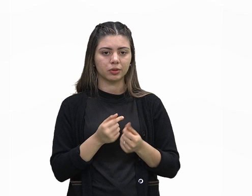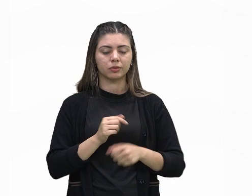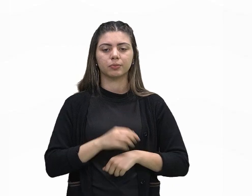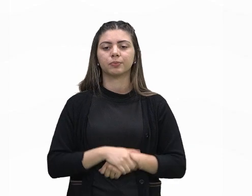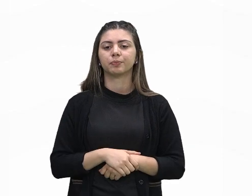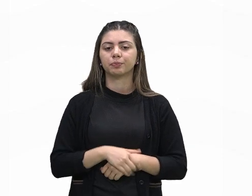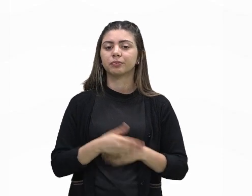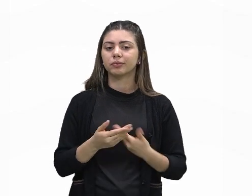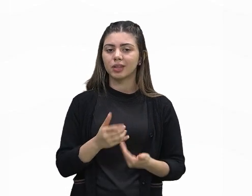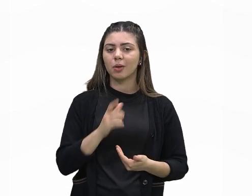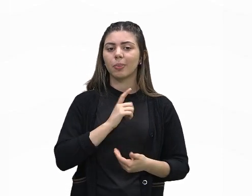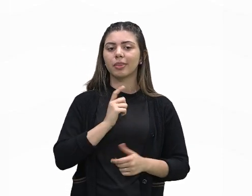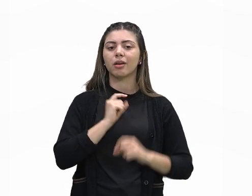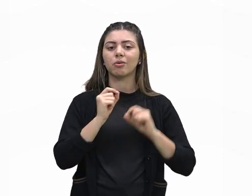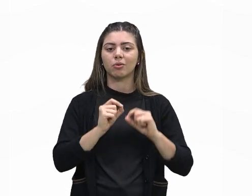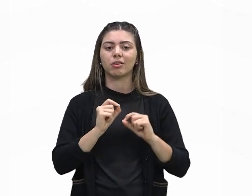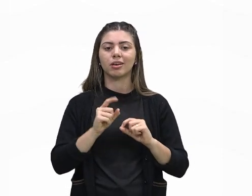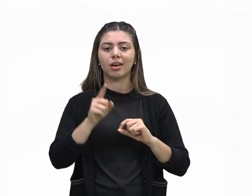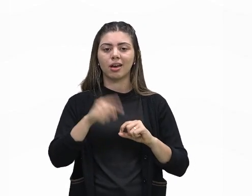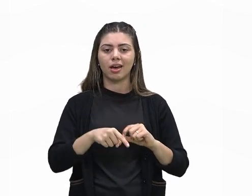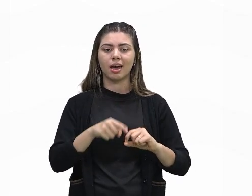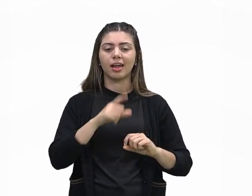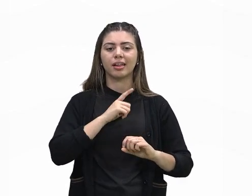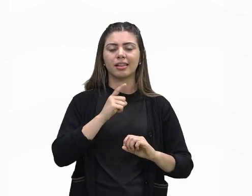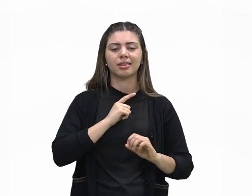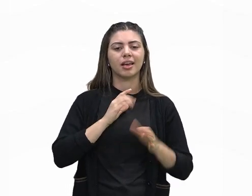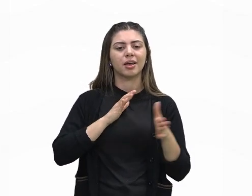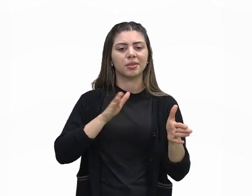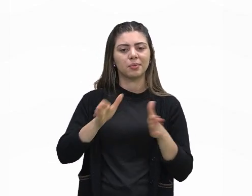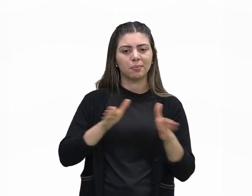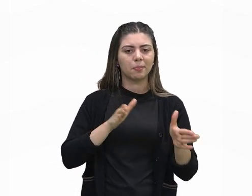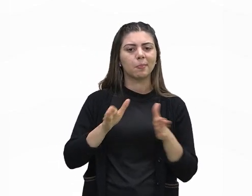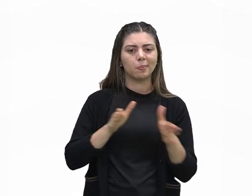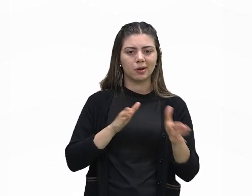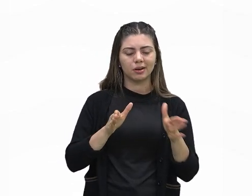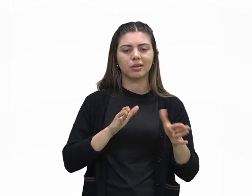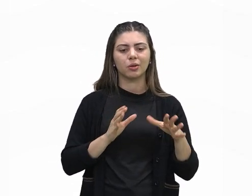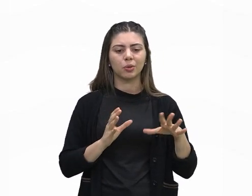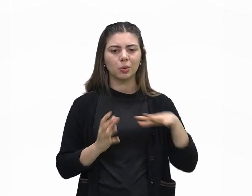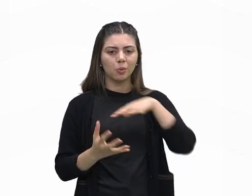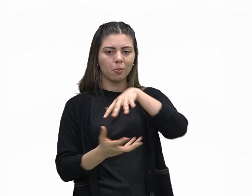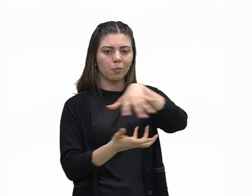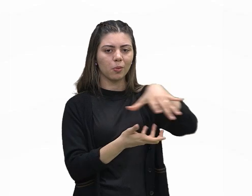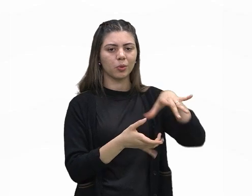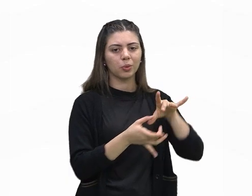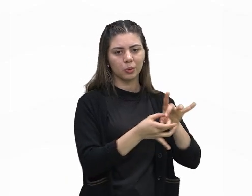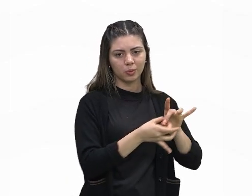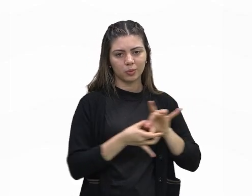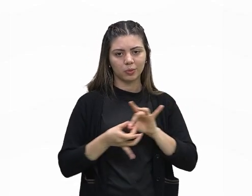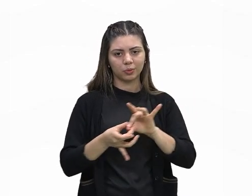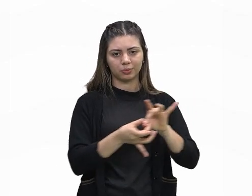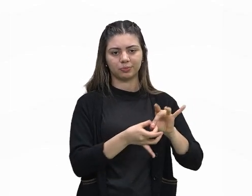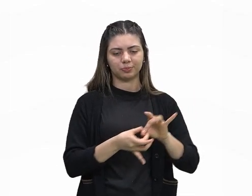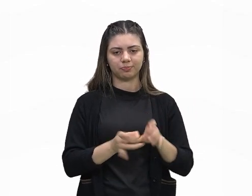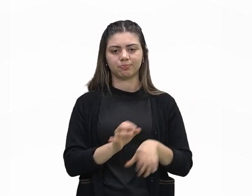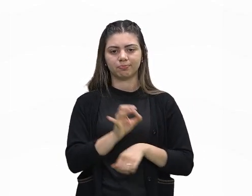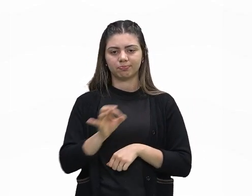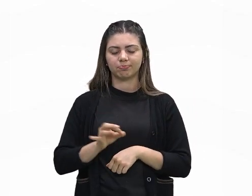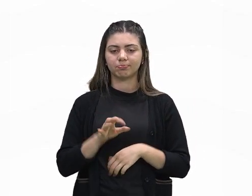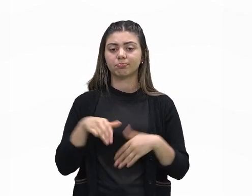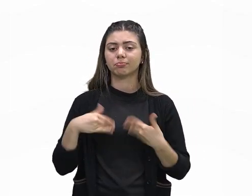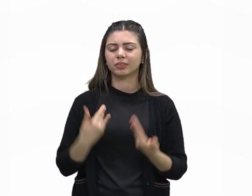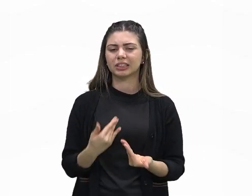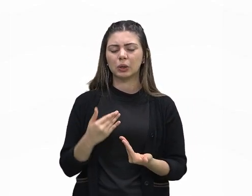né, que domina o mundo na era da globalização. Então, nós vivemos num mundo globalizado, né, tudo